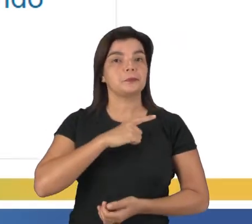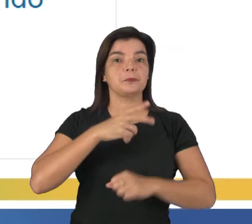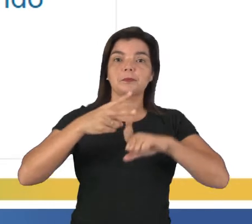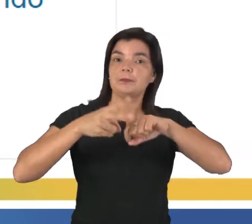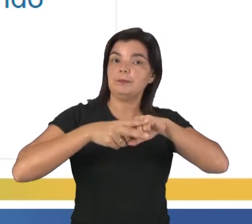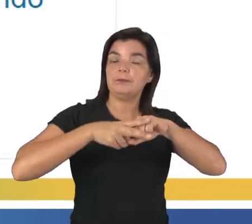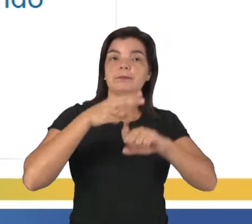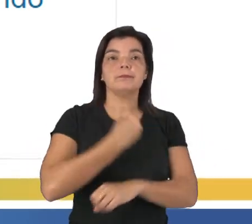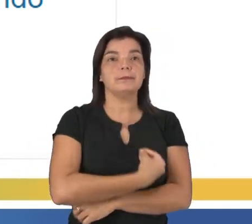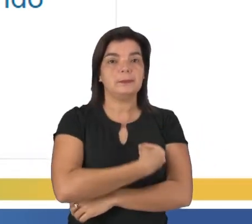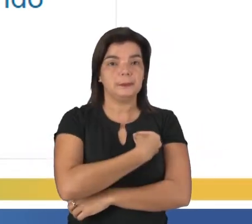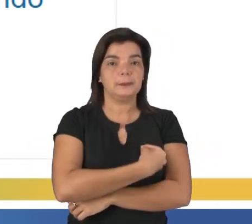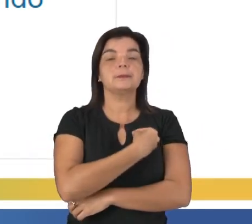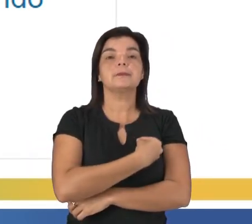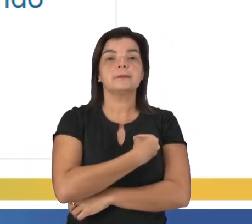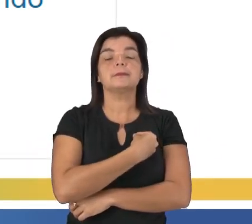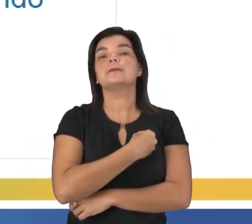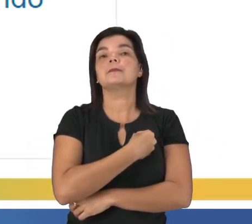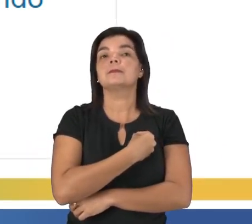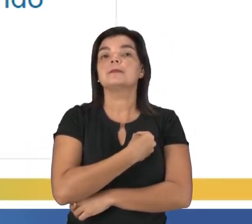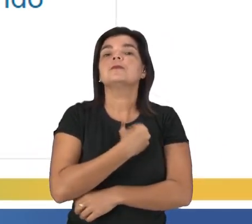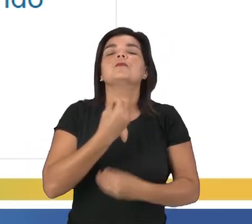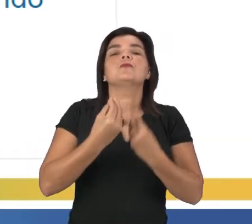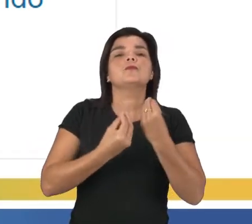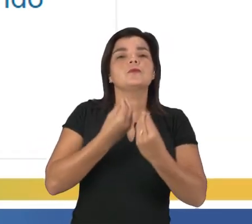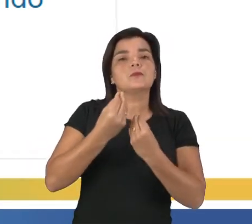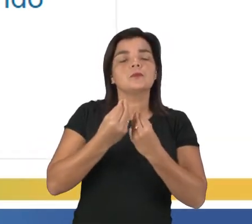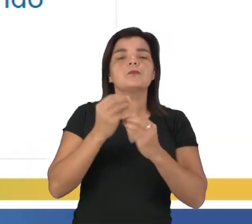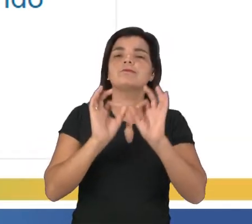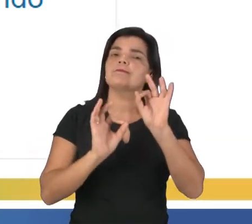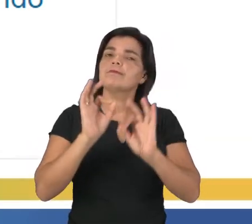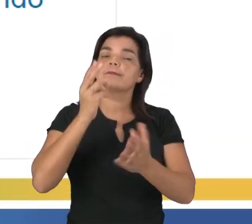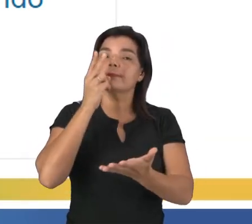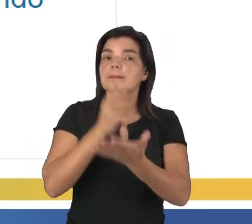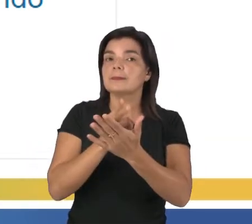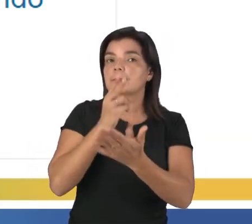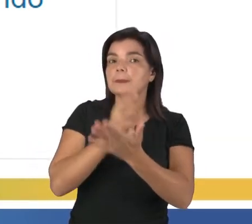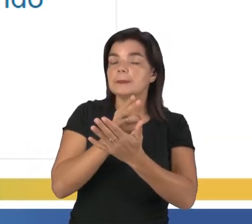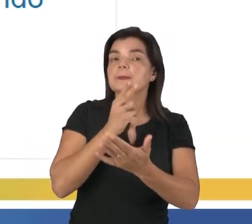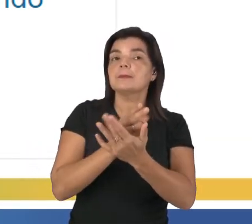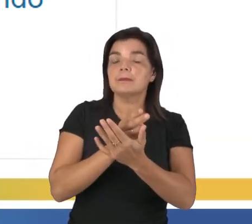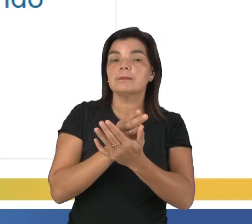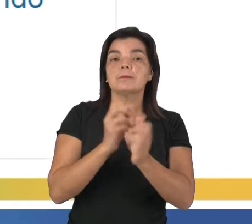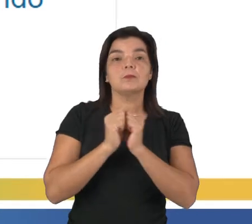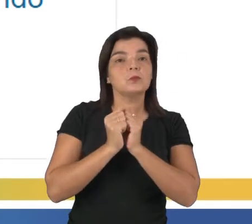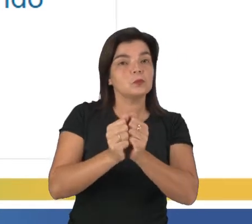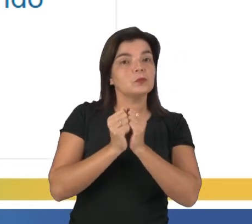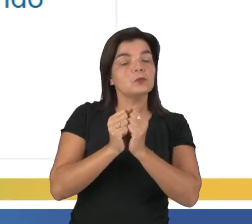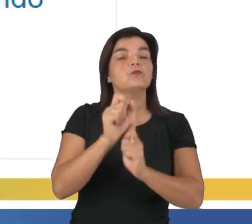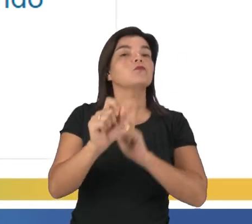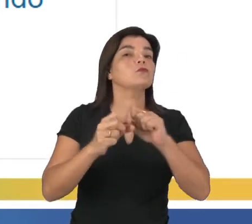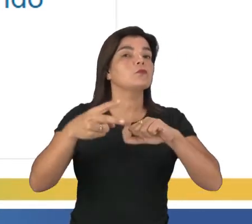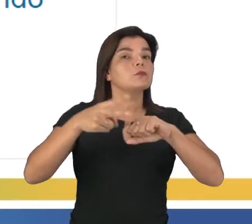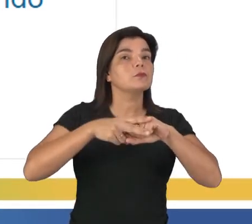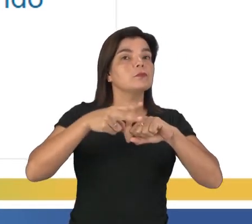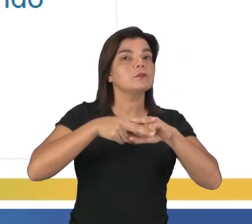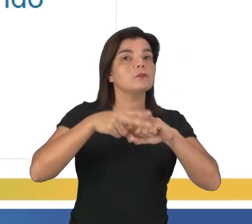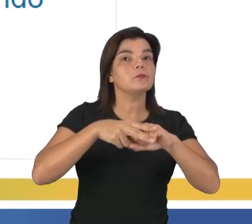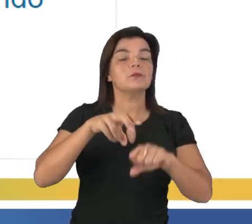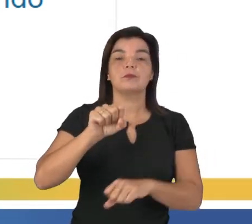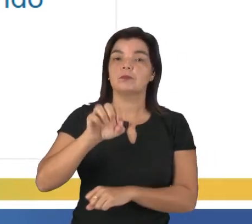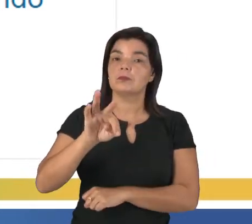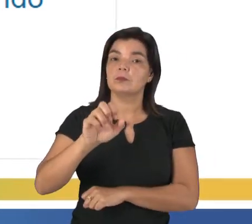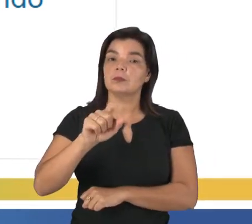o verbo estar, né? E como é que ele funciona? Sempre ele está acompanhado do verbo estar,